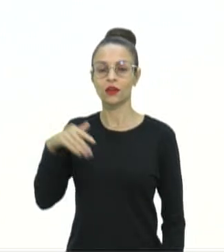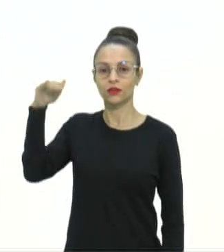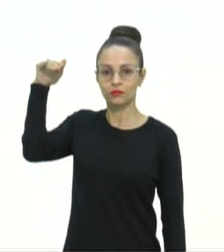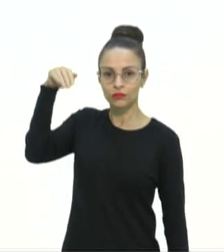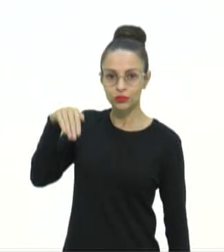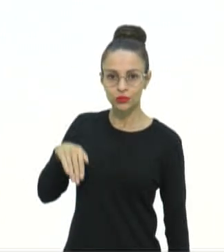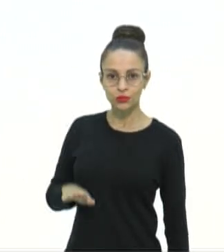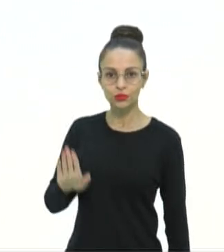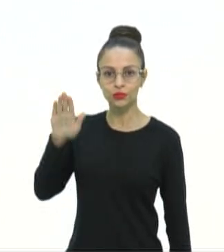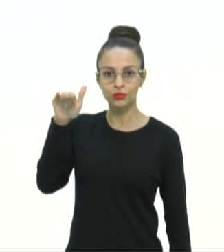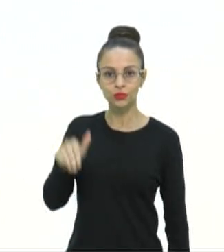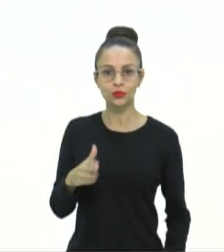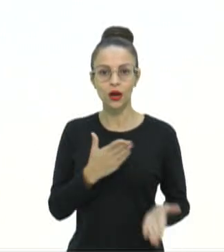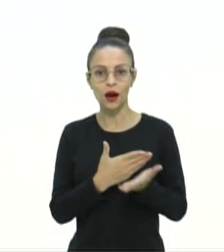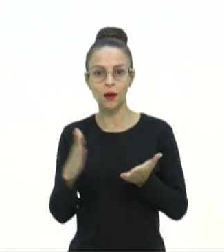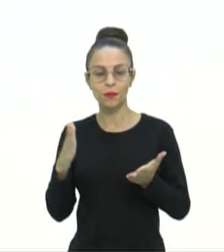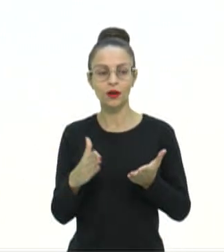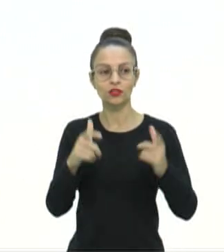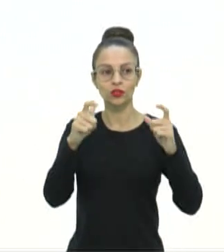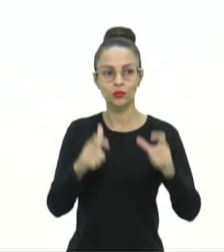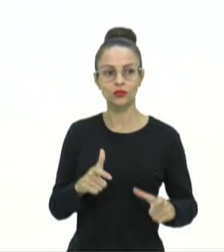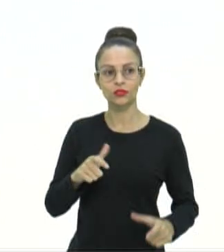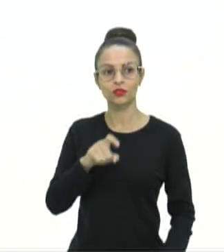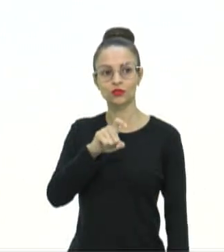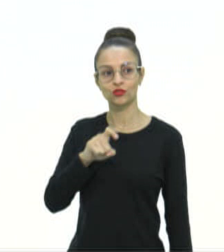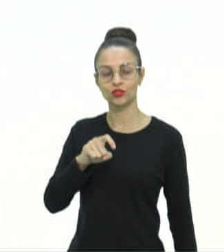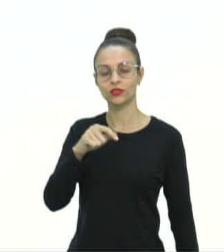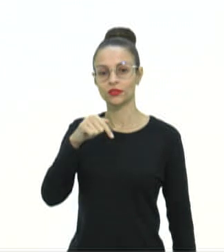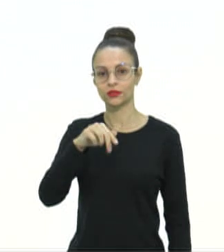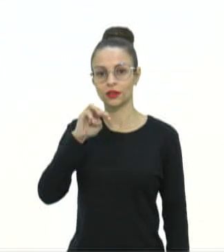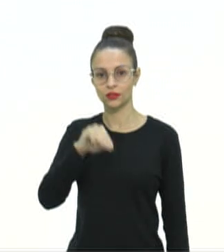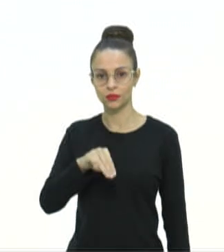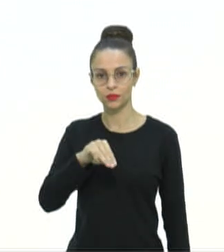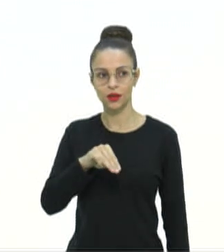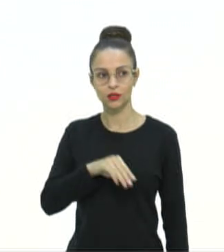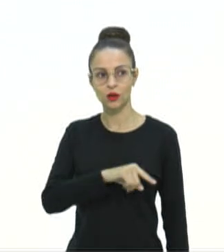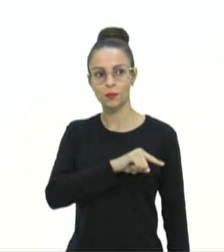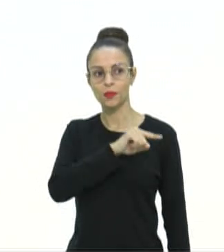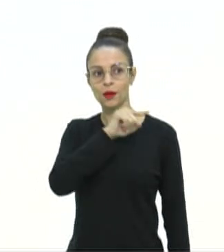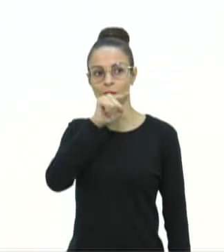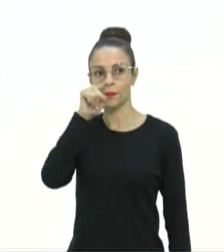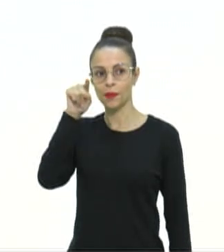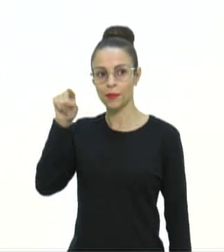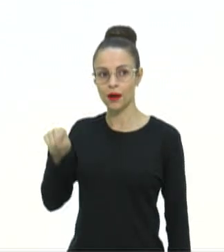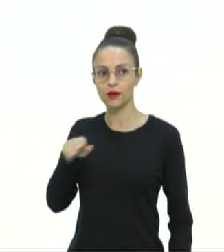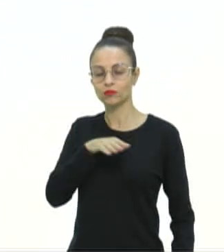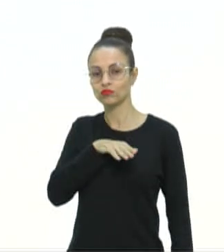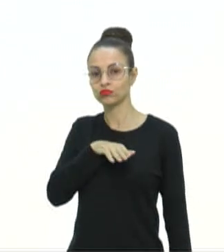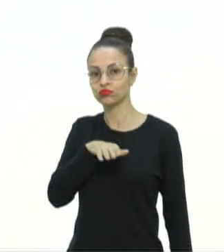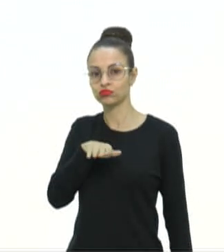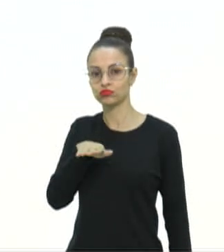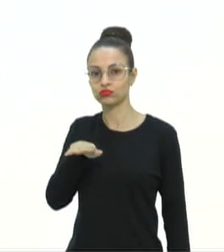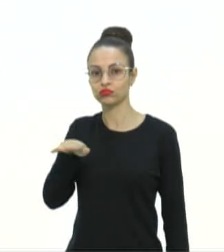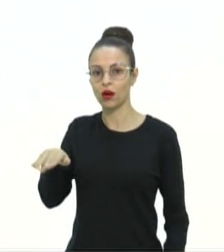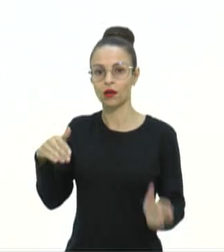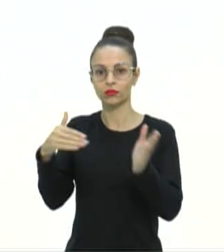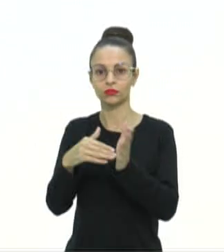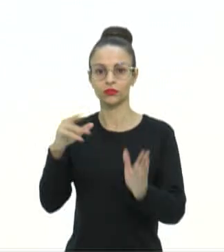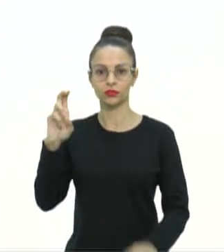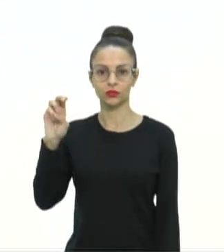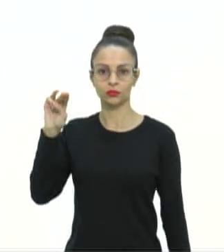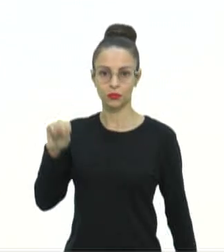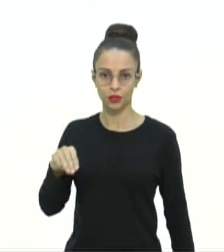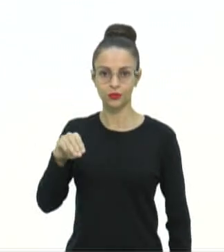a partir da posição x igual a 7 metros para levá-lo em repouso, para levá-lo ao repouso em